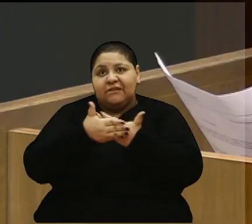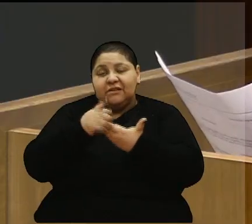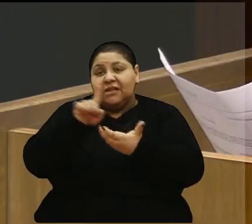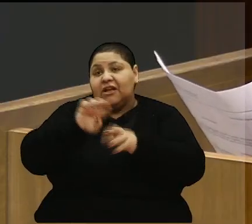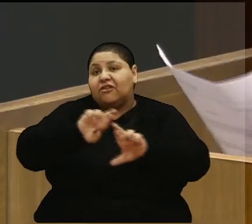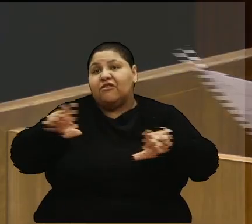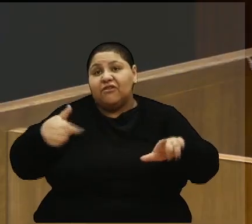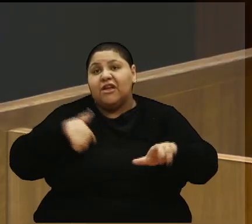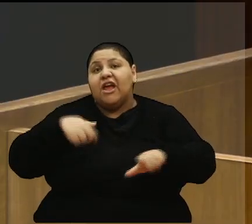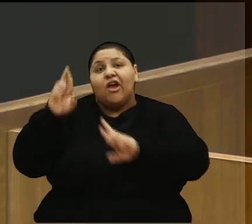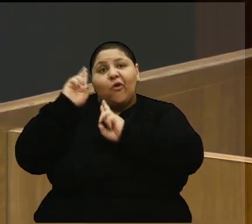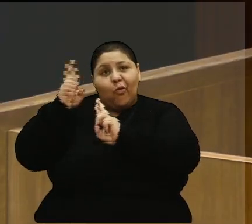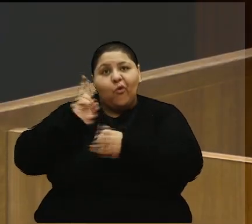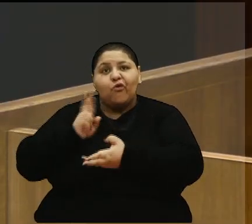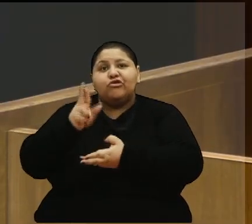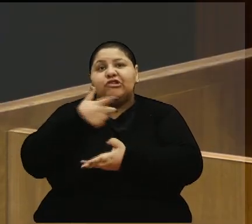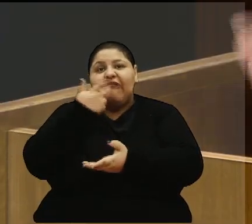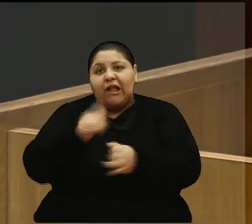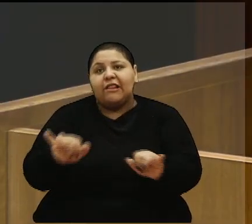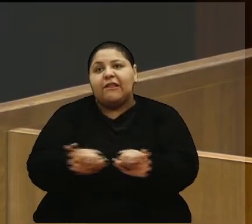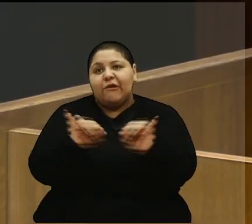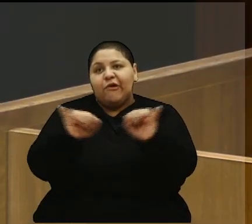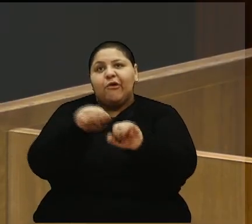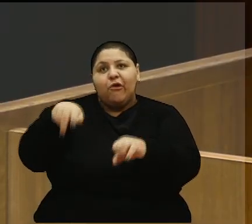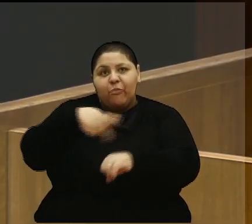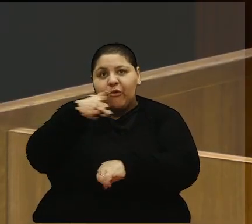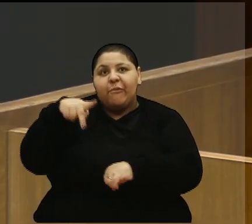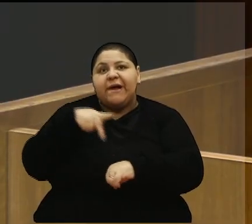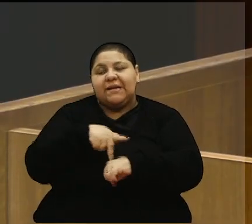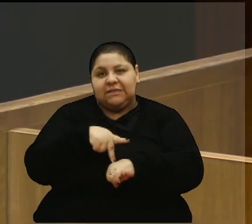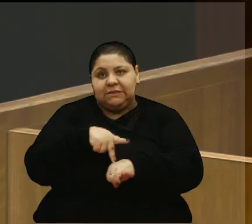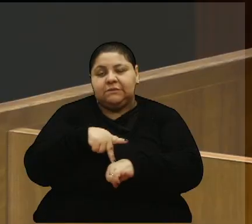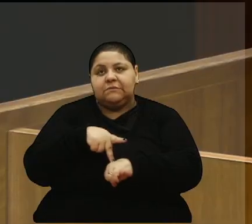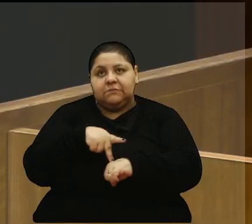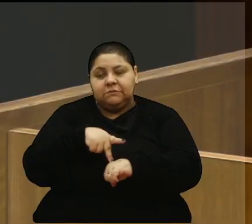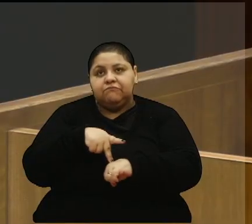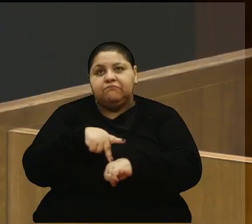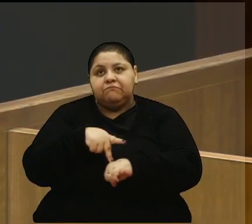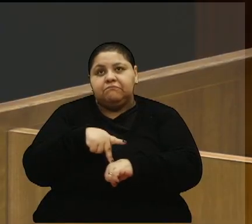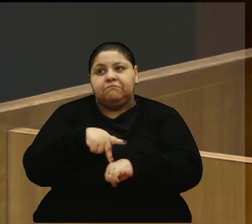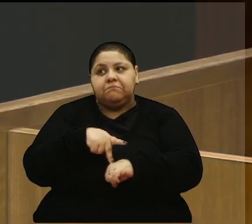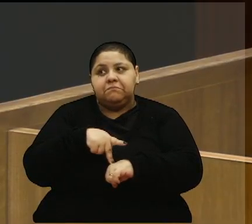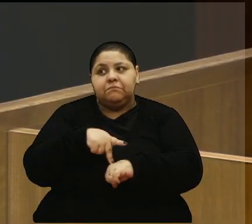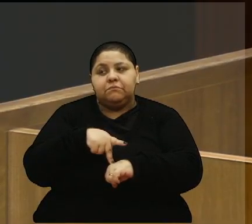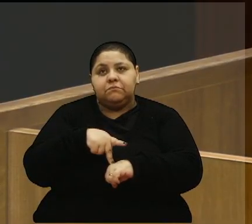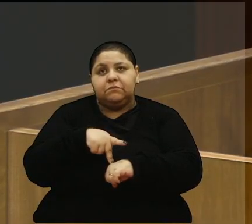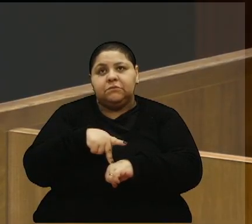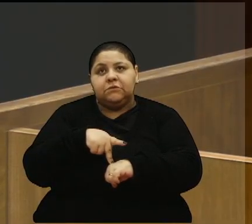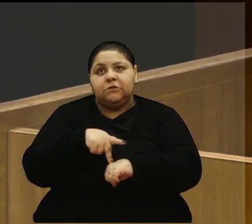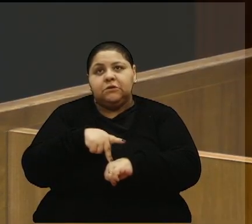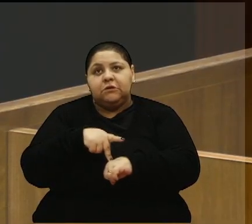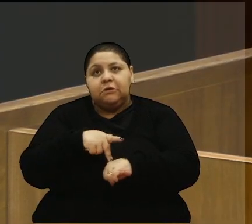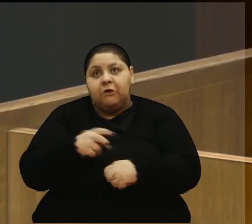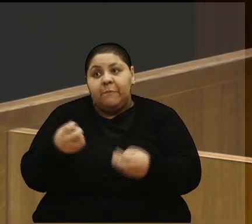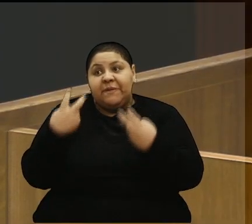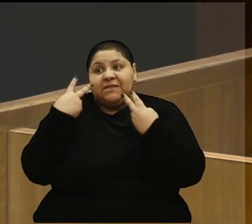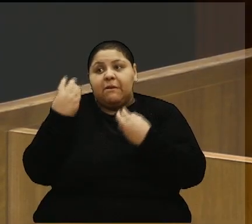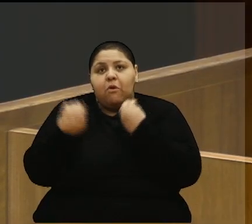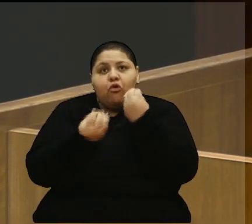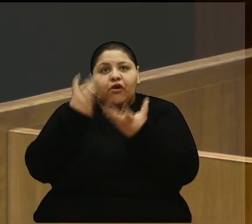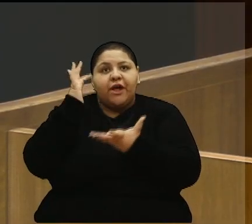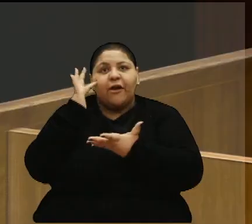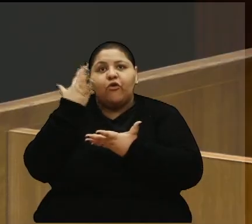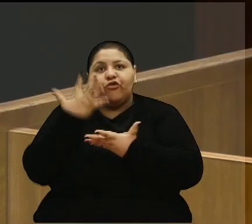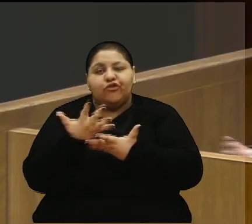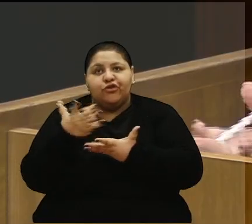contrário, eu até torço que ele fale mais besteiras para o país cair, né? Cair na ideia de onde a gente veio parar em ter